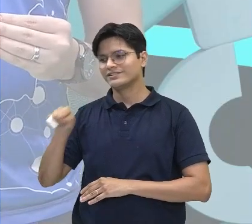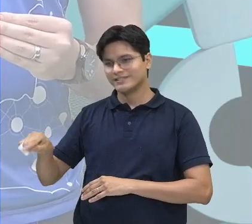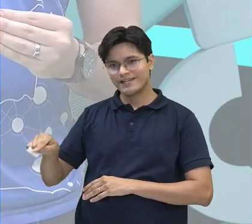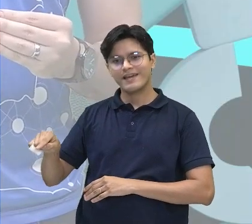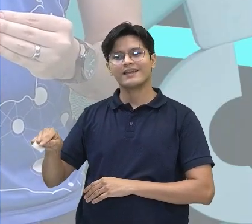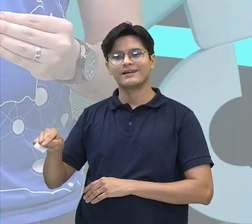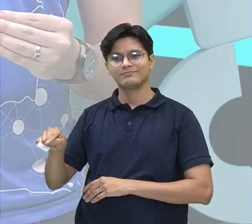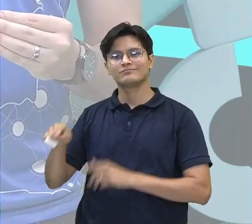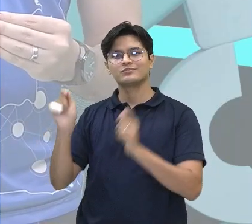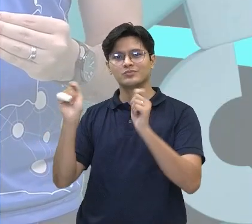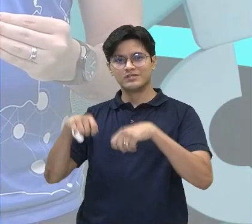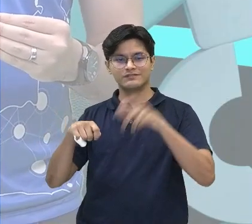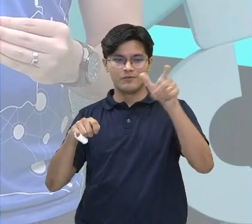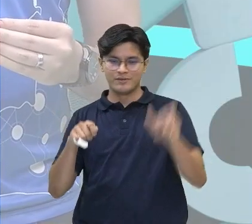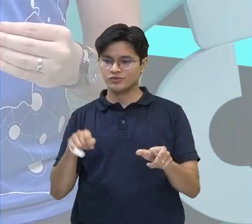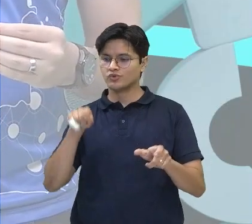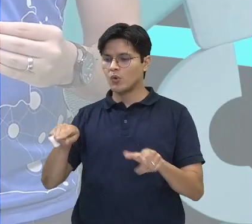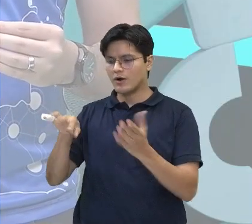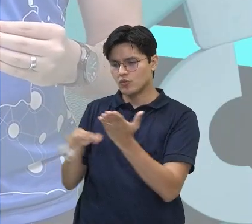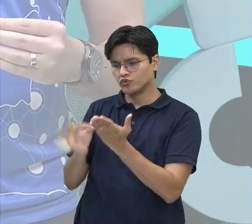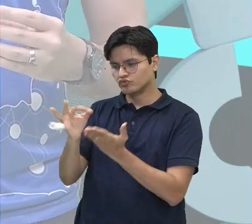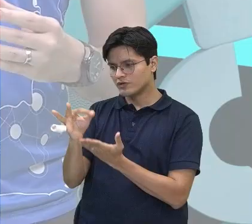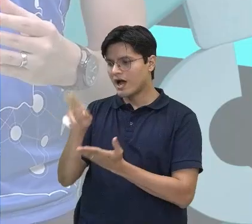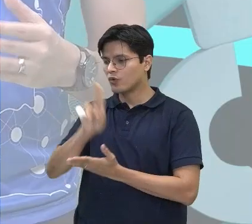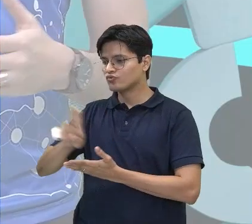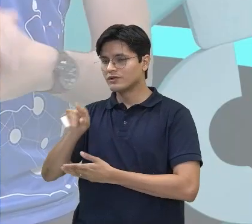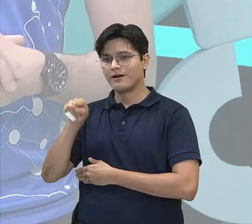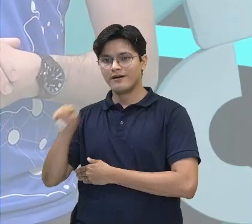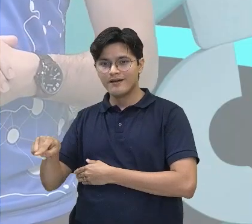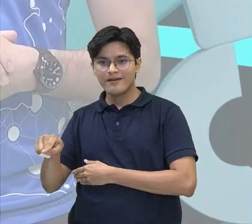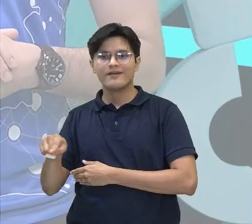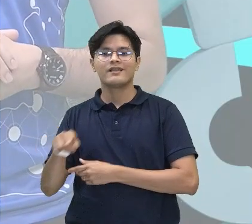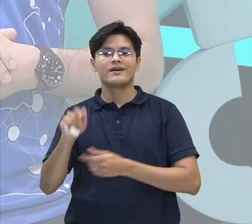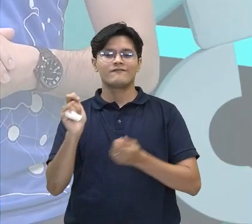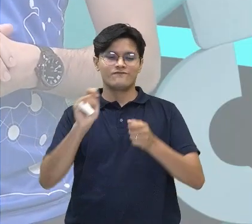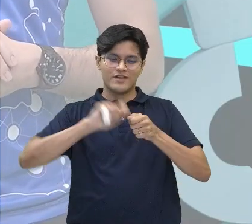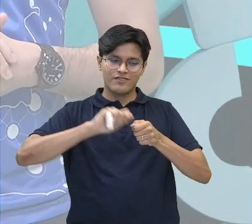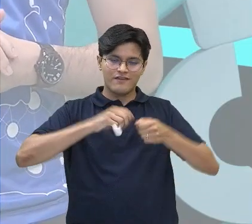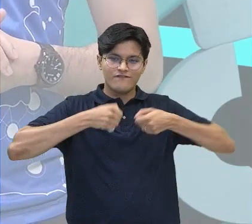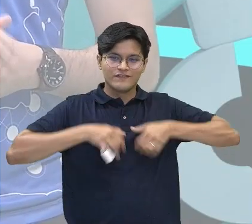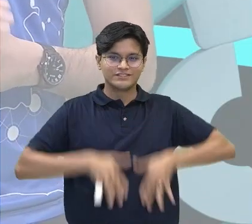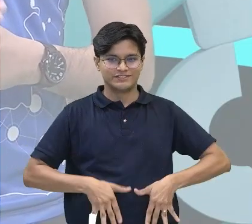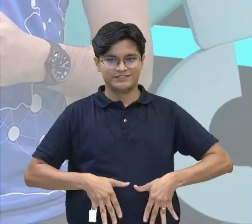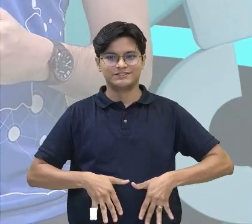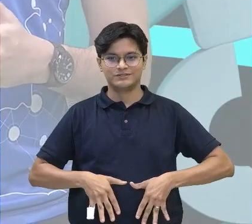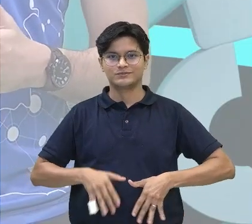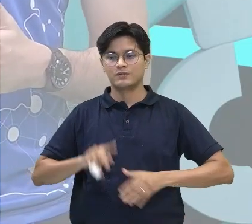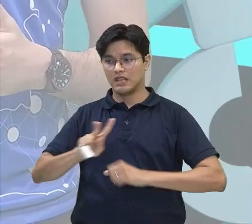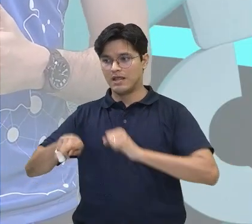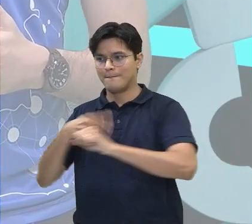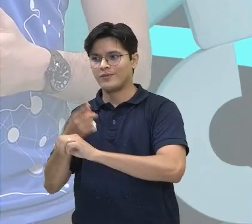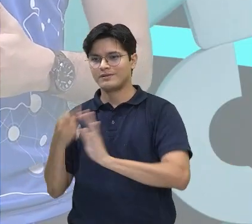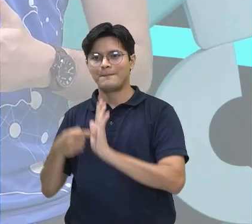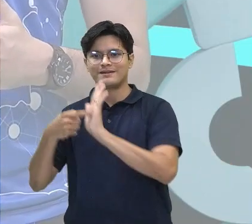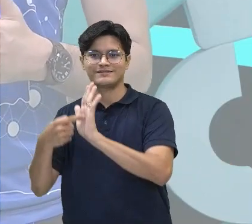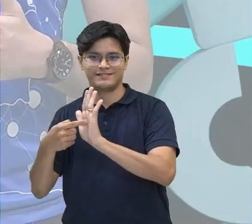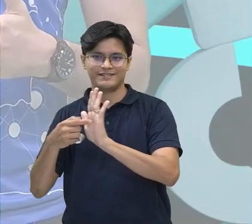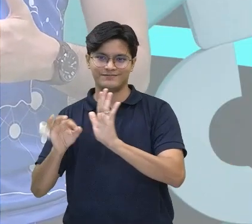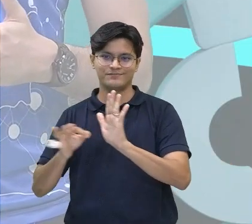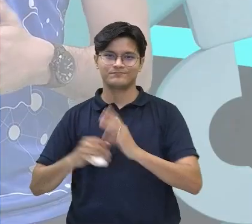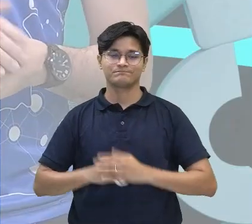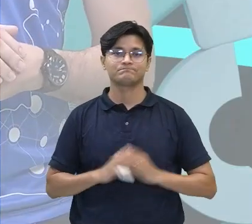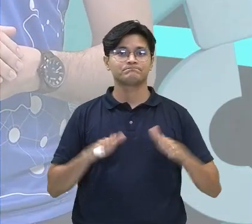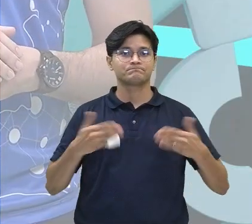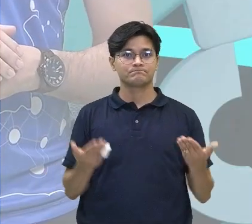as investidas à afronta da agulha. Temos, então, nesse primeiro momento, o orgulho